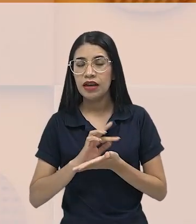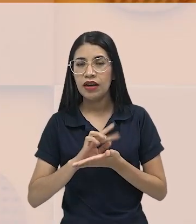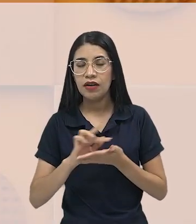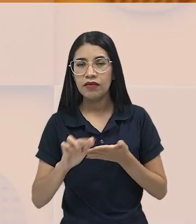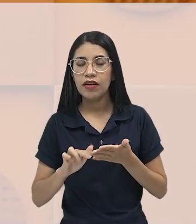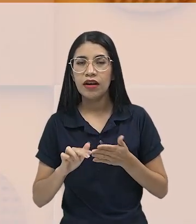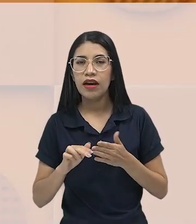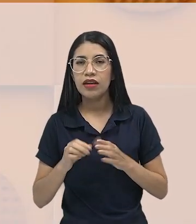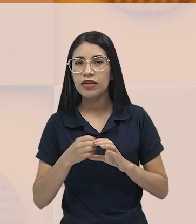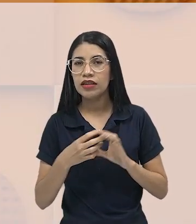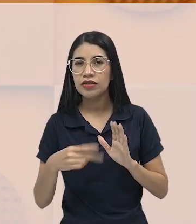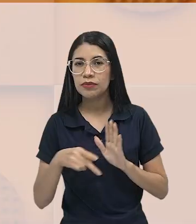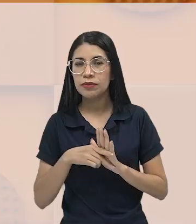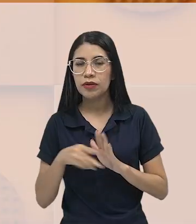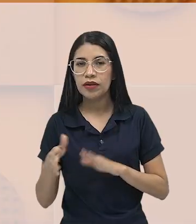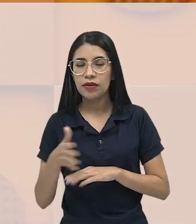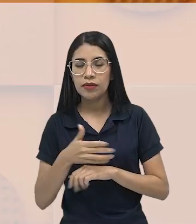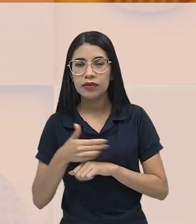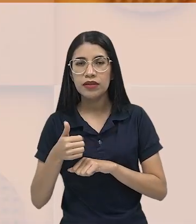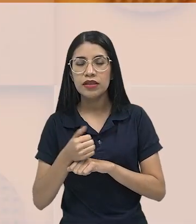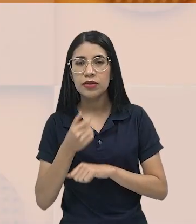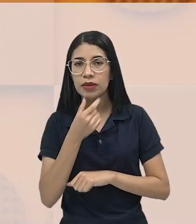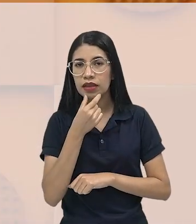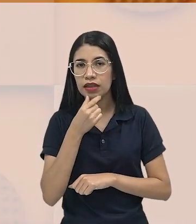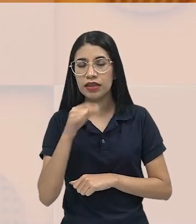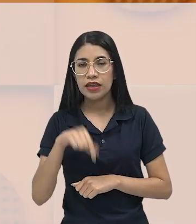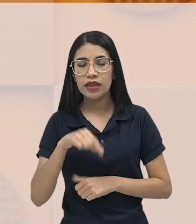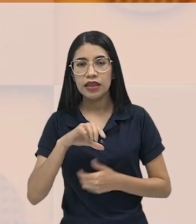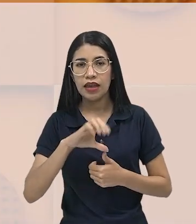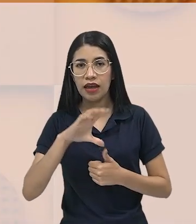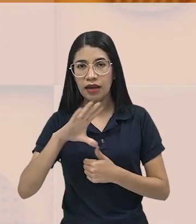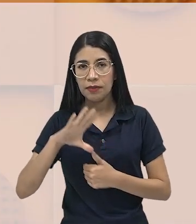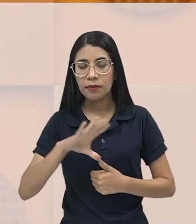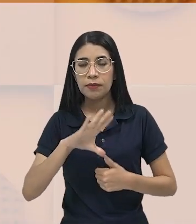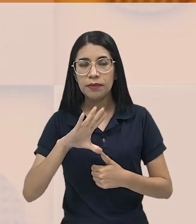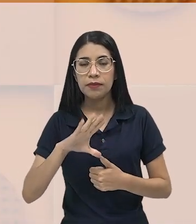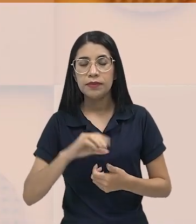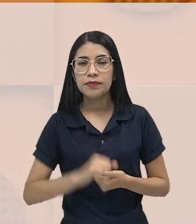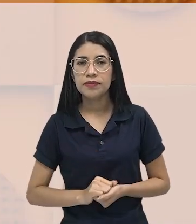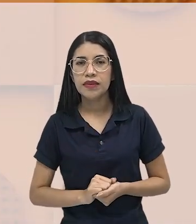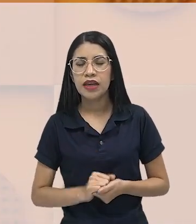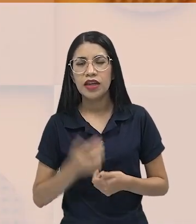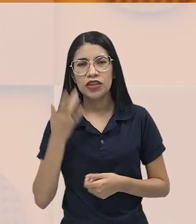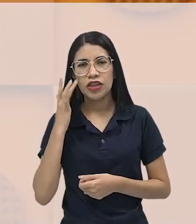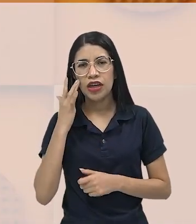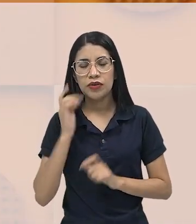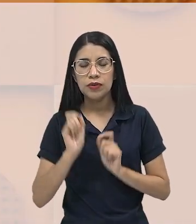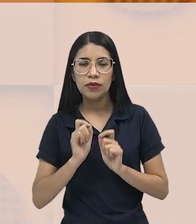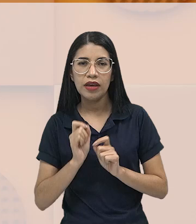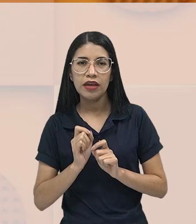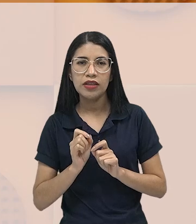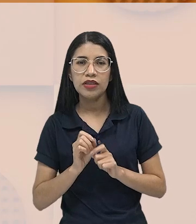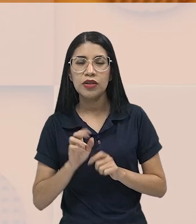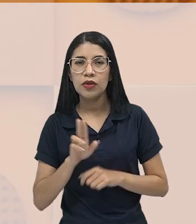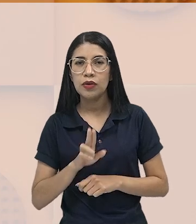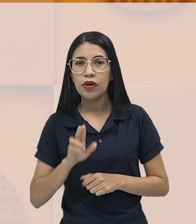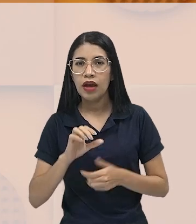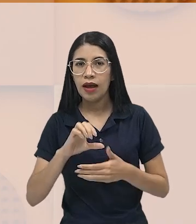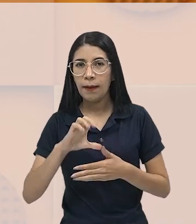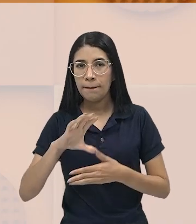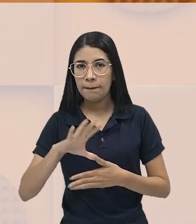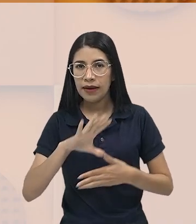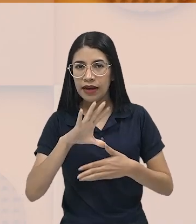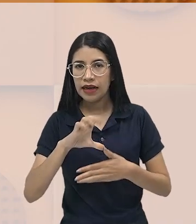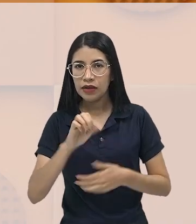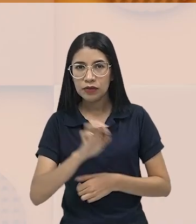da colonização inglesa na América, Quando a gente fala América, por mais que nós pensemos, geralmente a gente associa a América ao